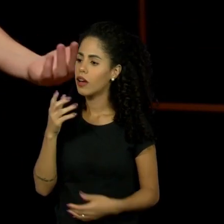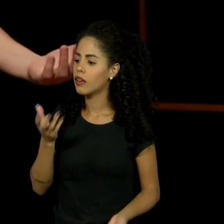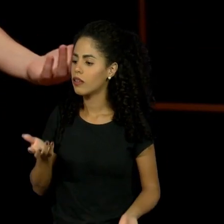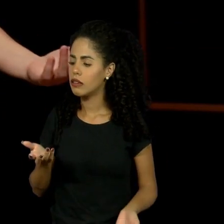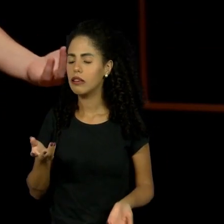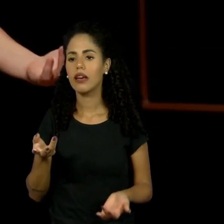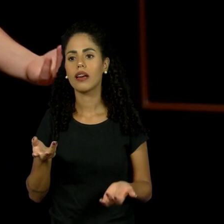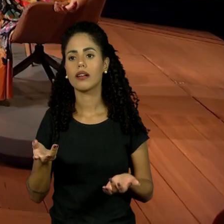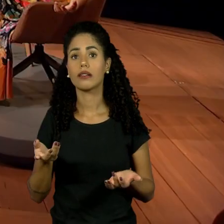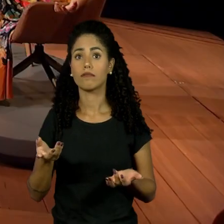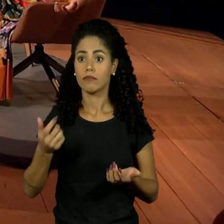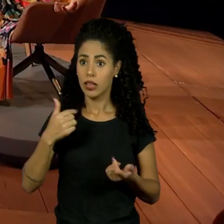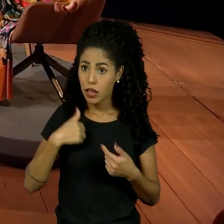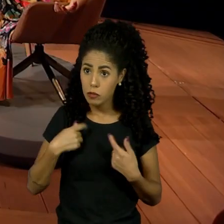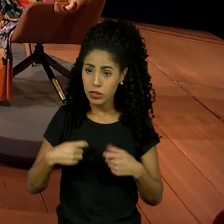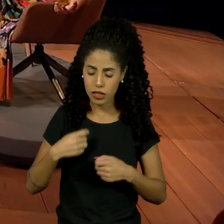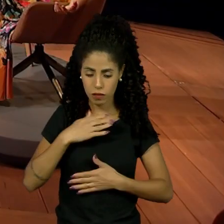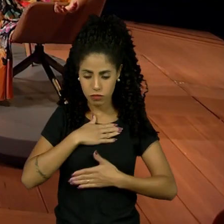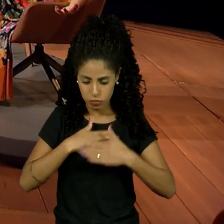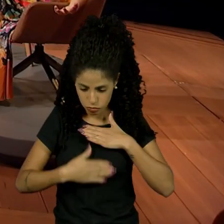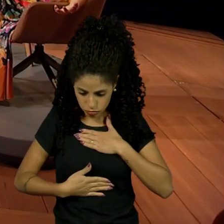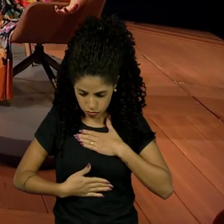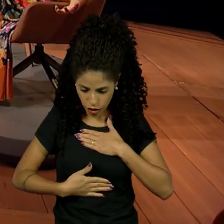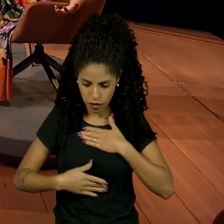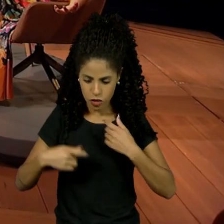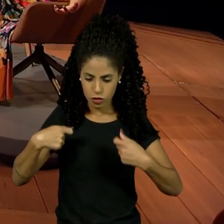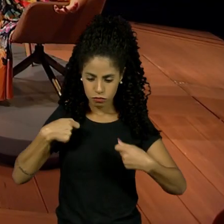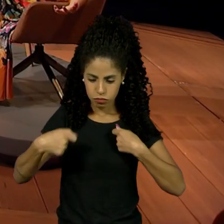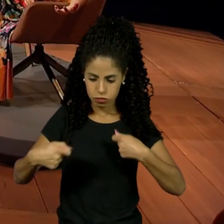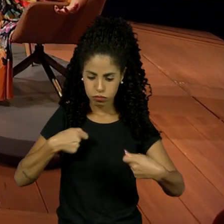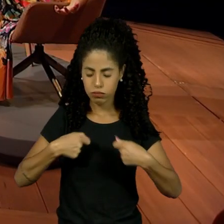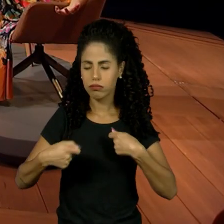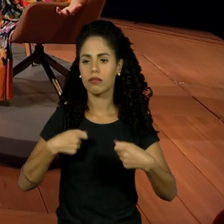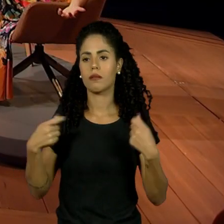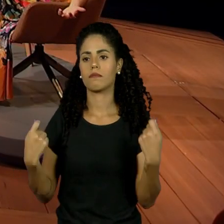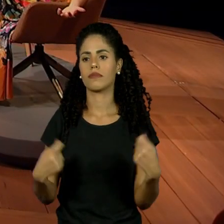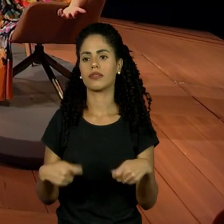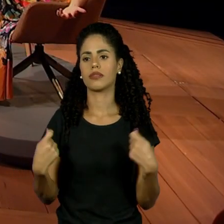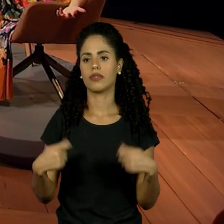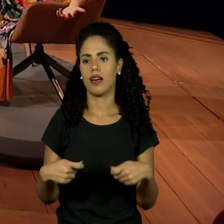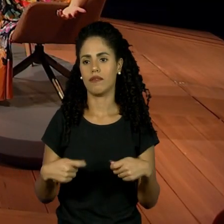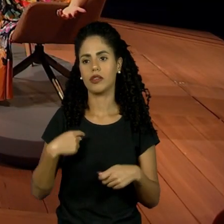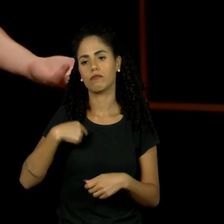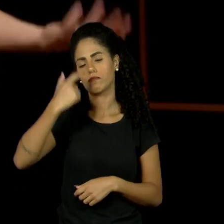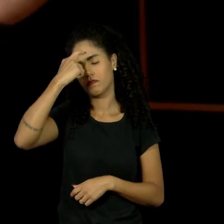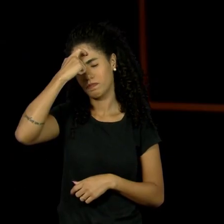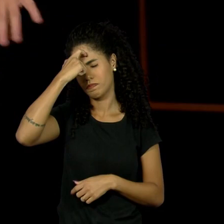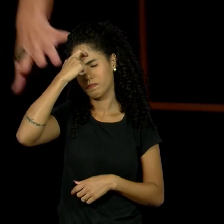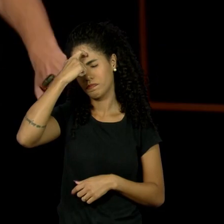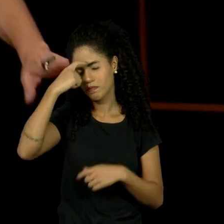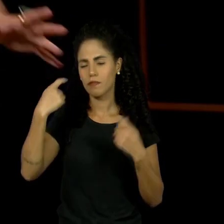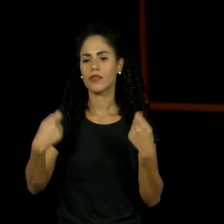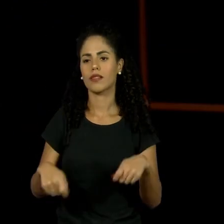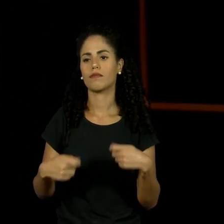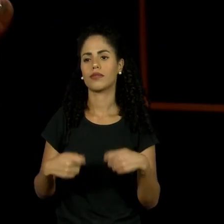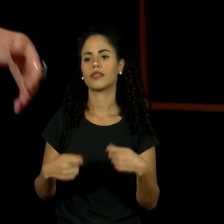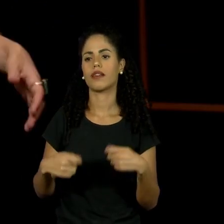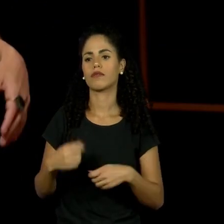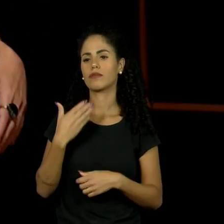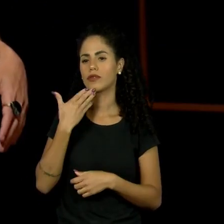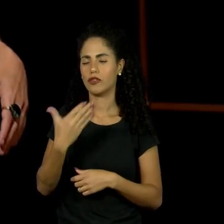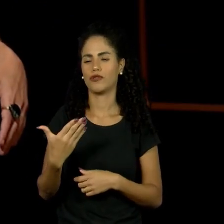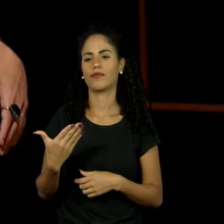não abandonasse o corpo com a minha mente, ele não conseguiria trabalhar. Mas eu tinha que estar consciente porque ele pedia para eu fazer